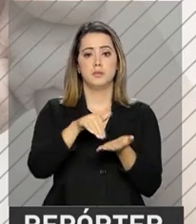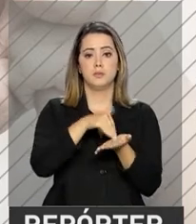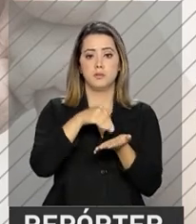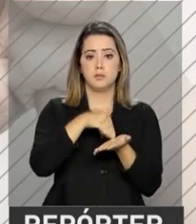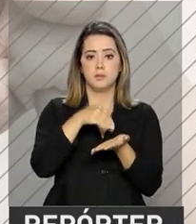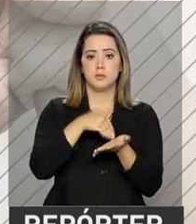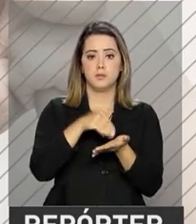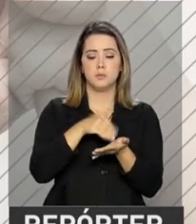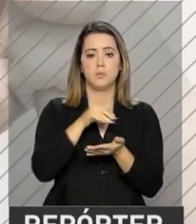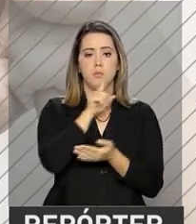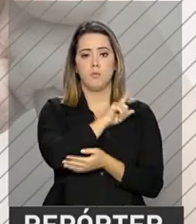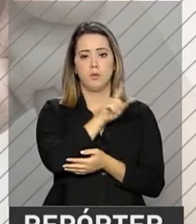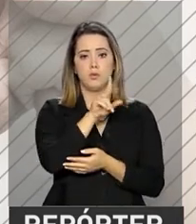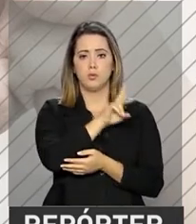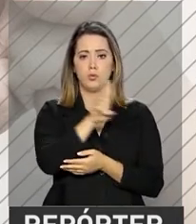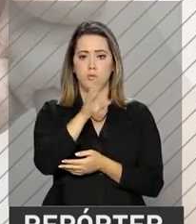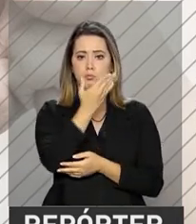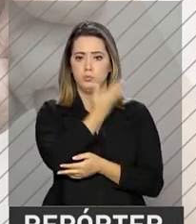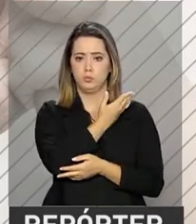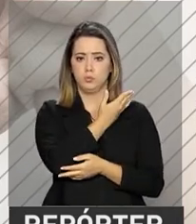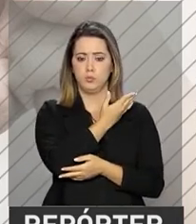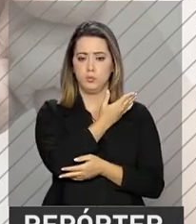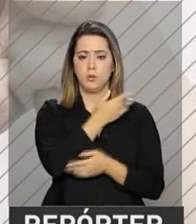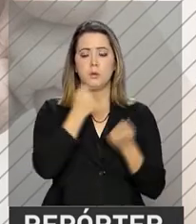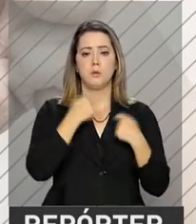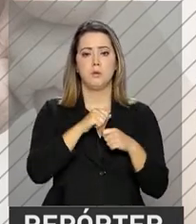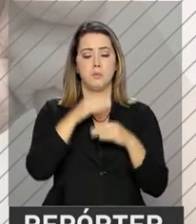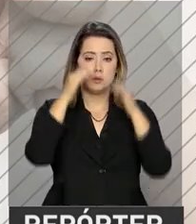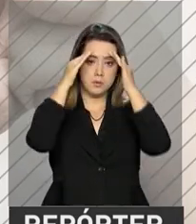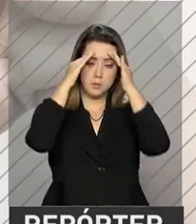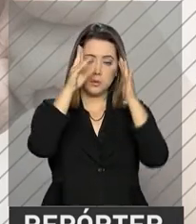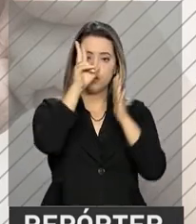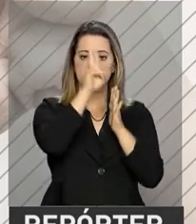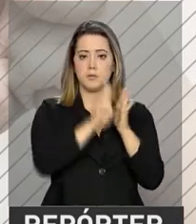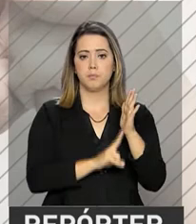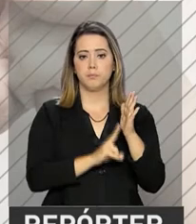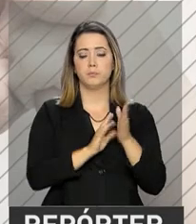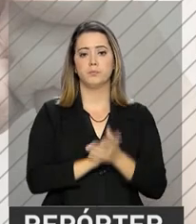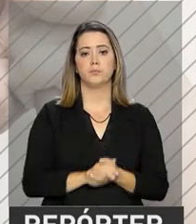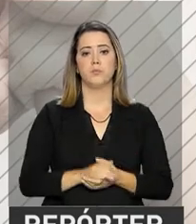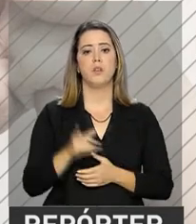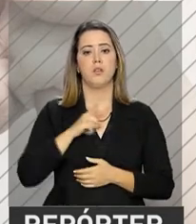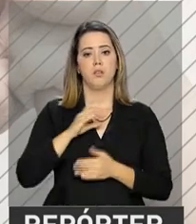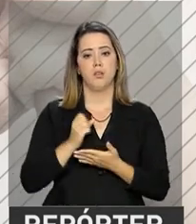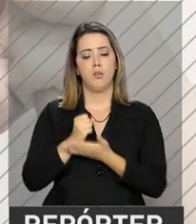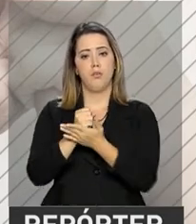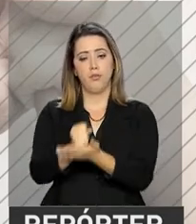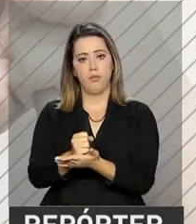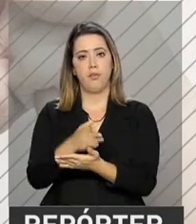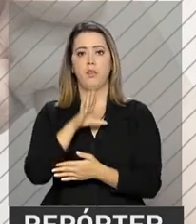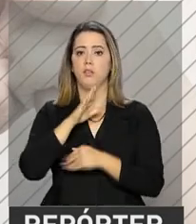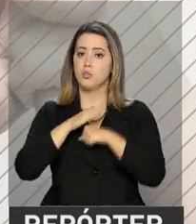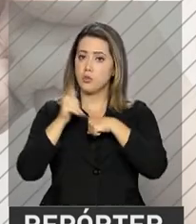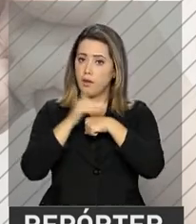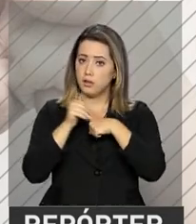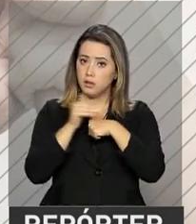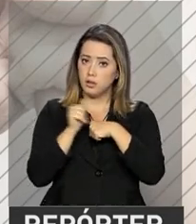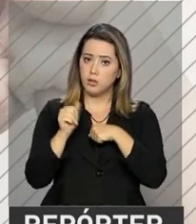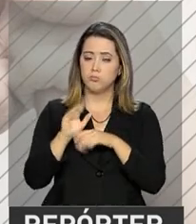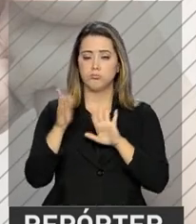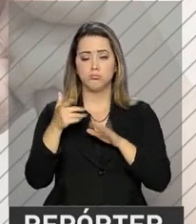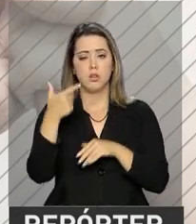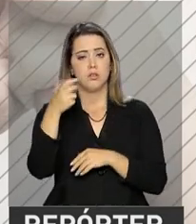programa Família Acolhedora e devem atender aos seguintes critérios: ter disponibilidade afetiva, ter